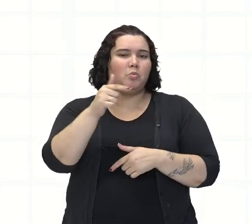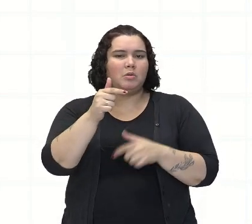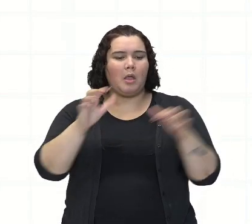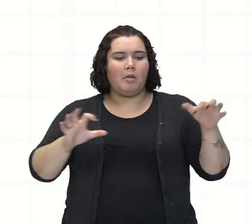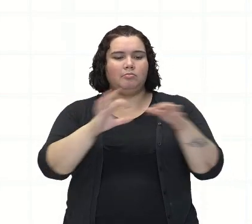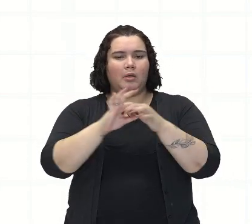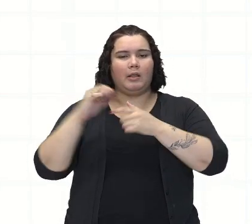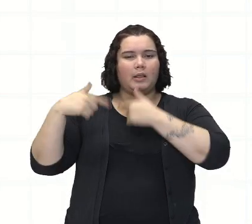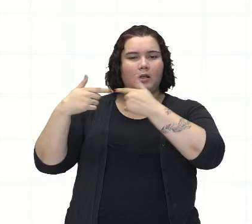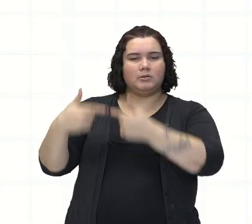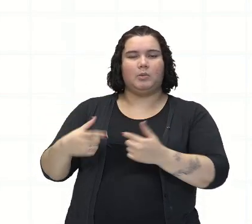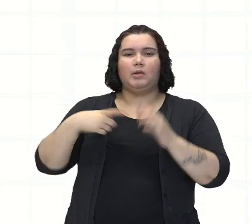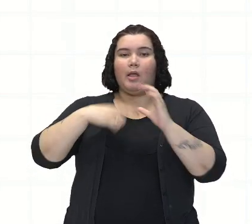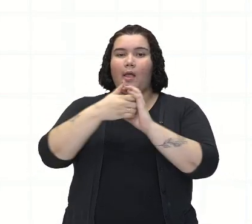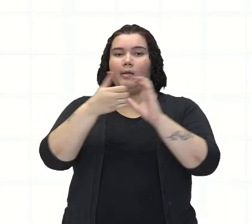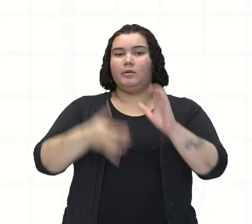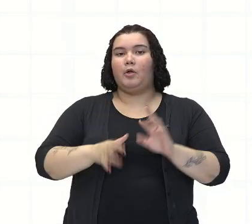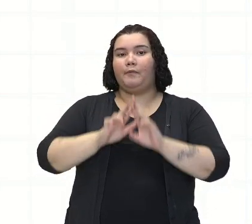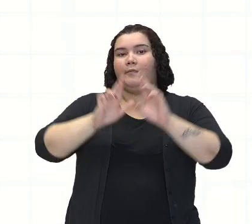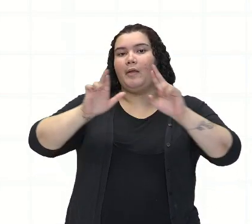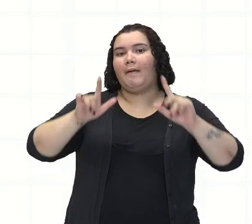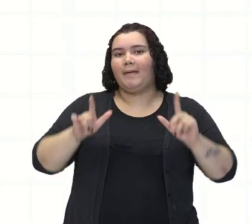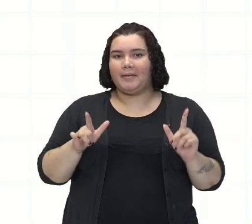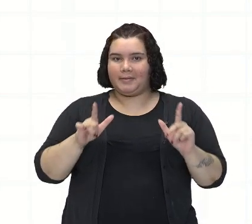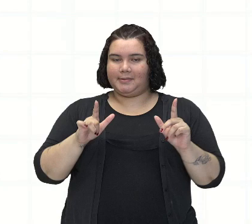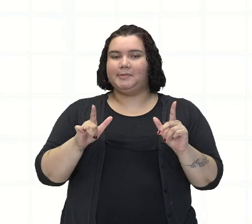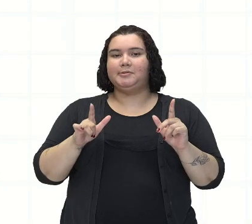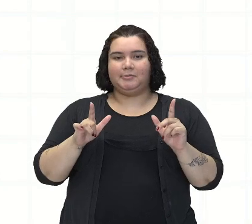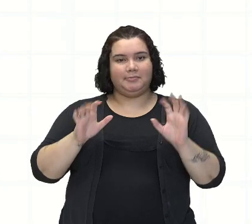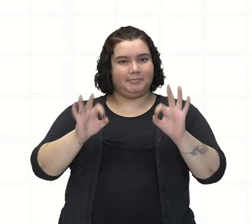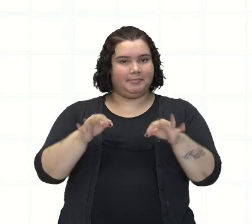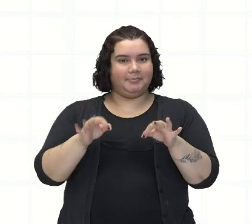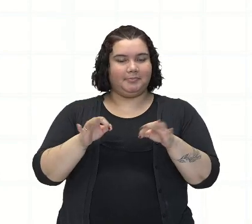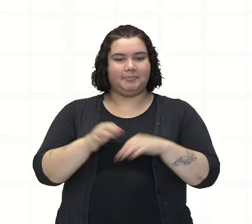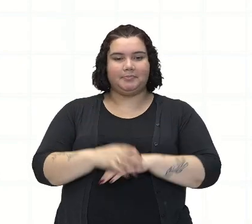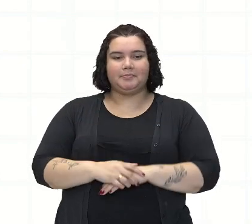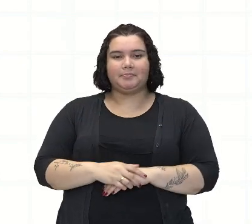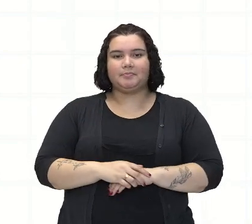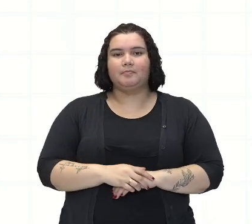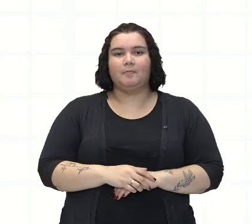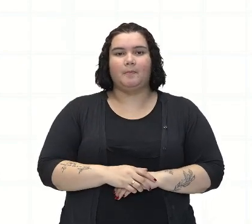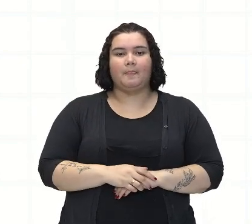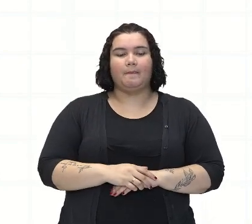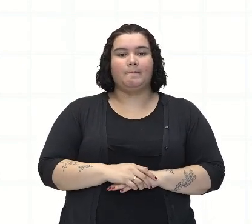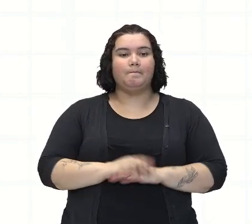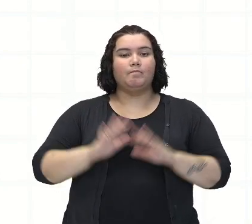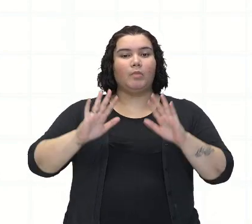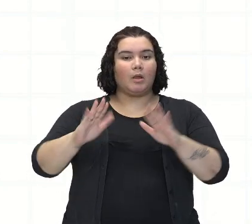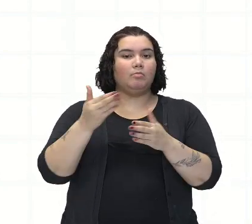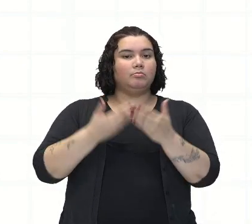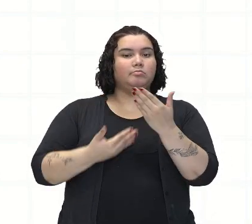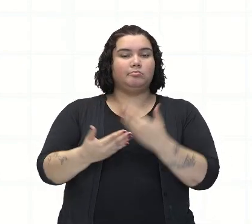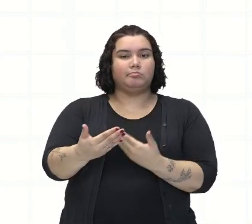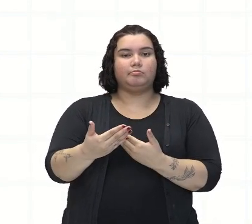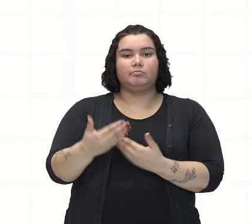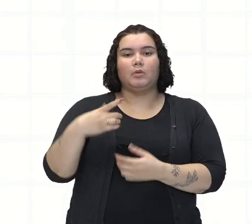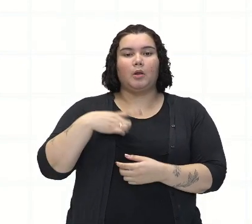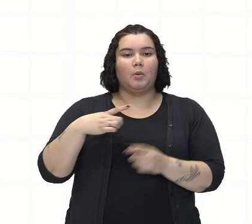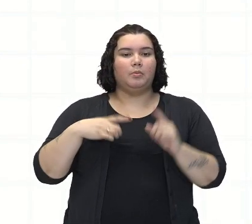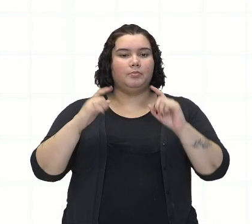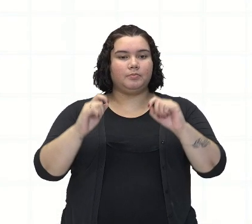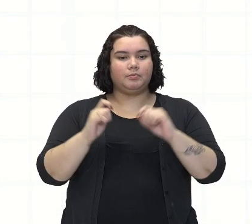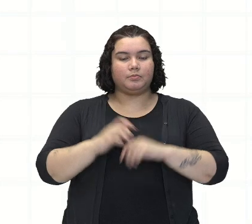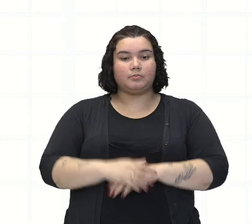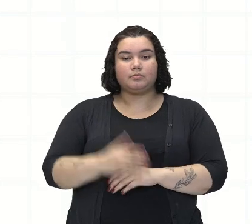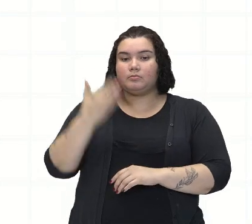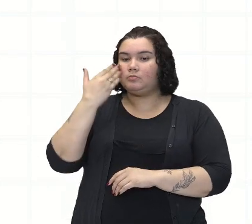diferentes e vem para mudar bastante desses elementos, certo? Na sequência, a gente já está